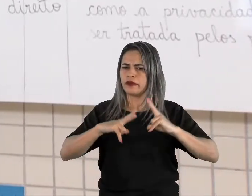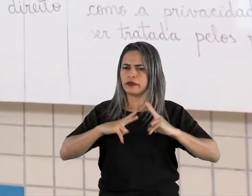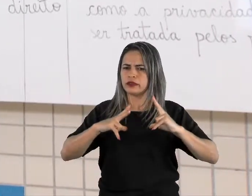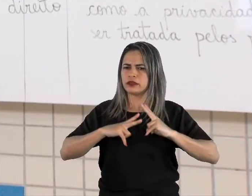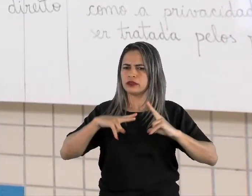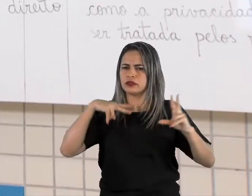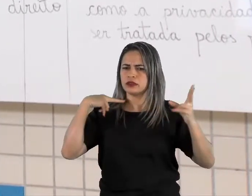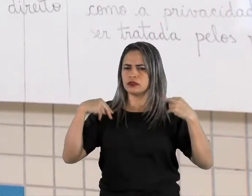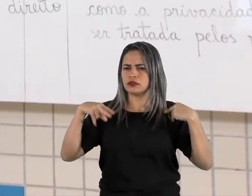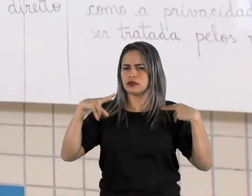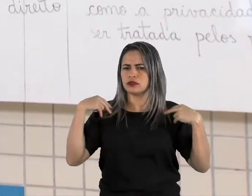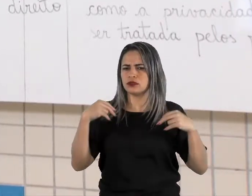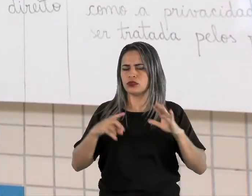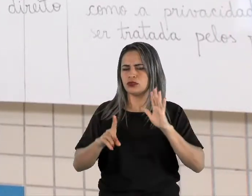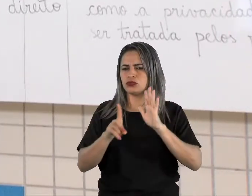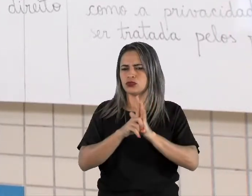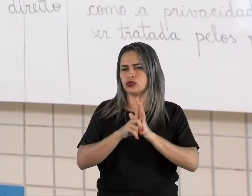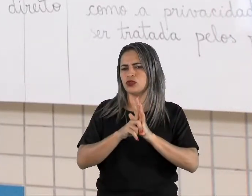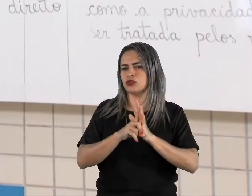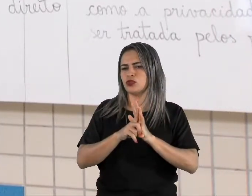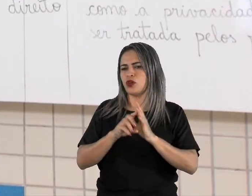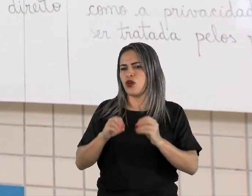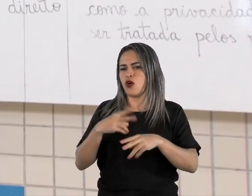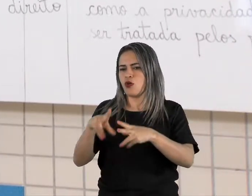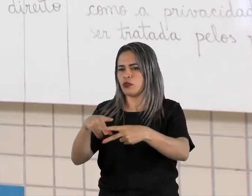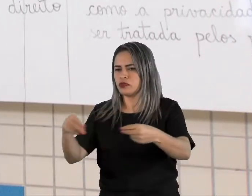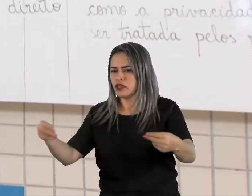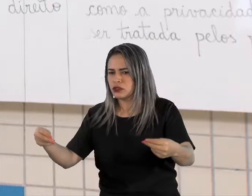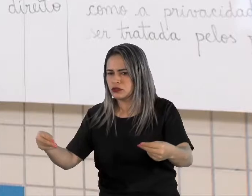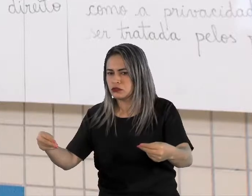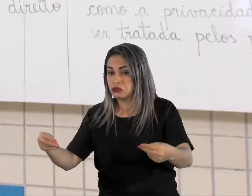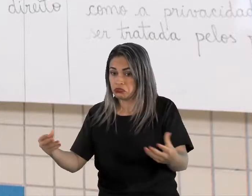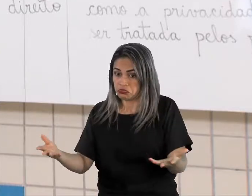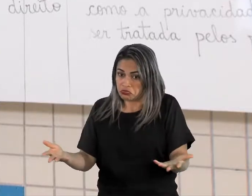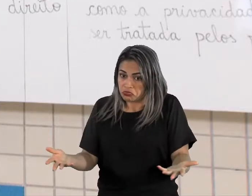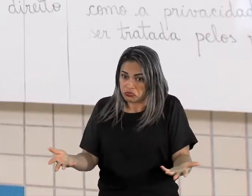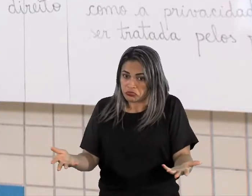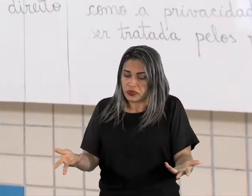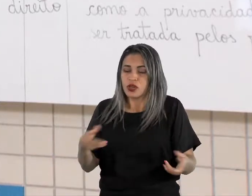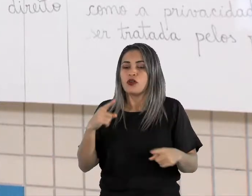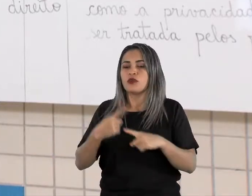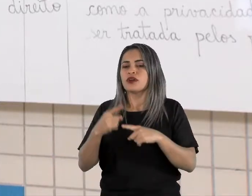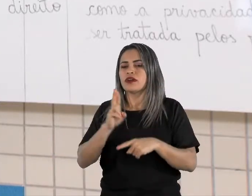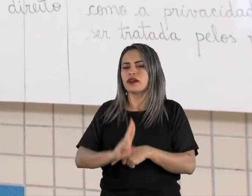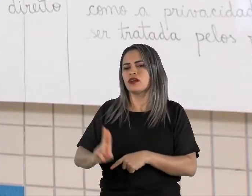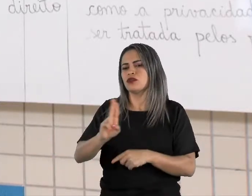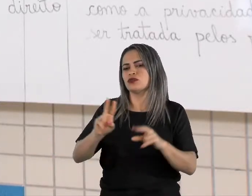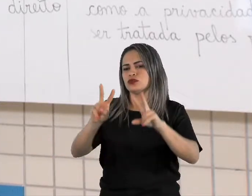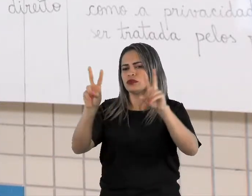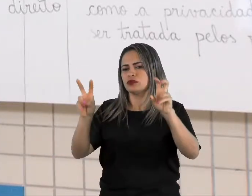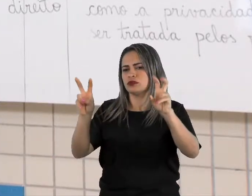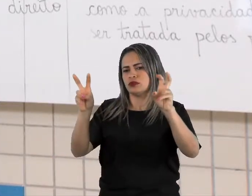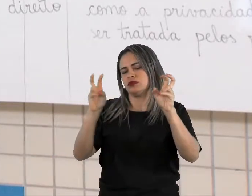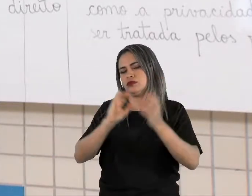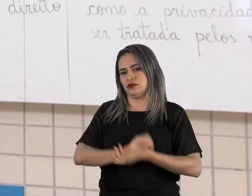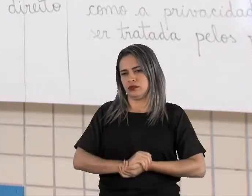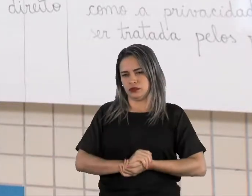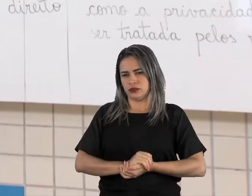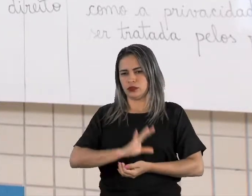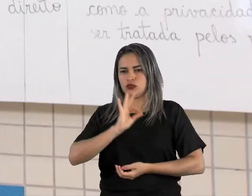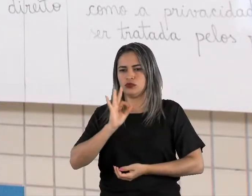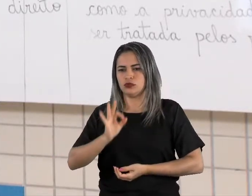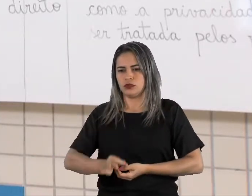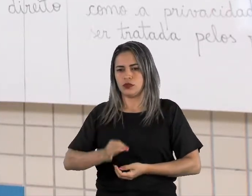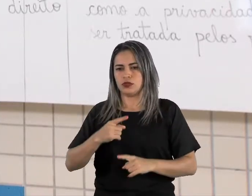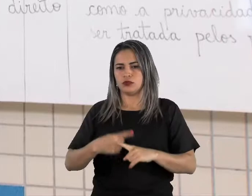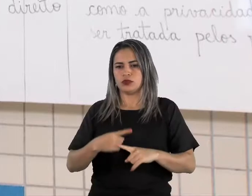dos adolescentes é um direito ou privilégio"? Então, por que ele utilizou esse título? Justamente porque o